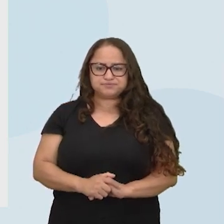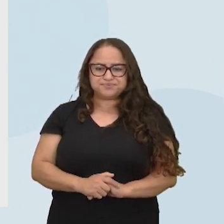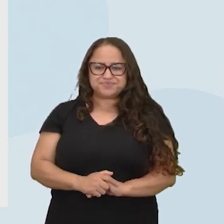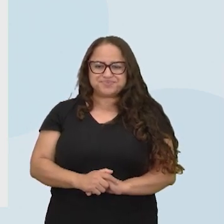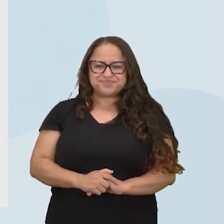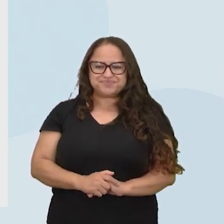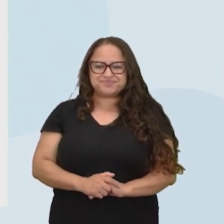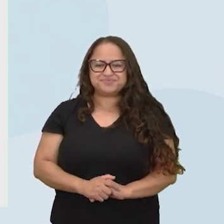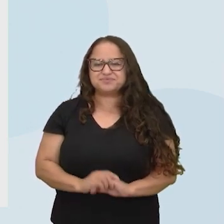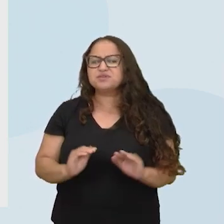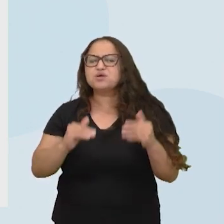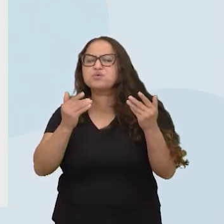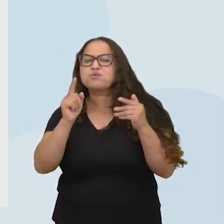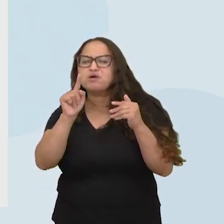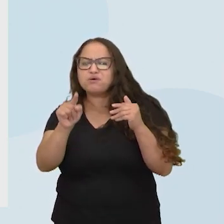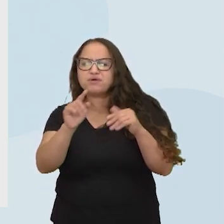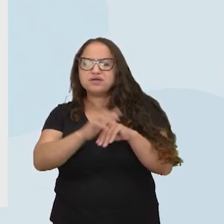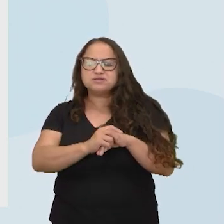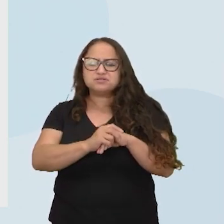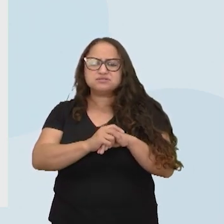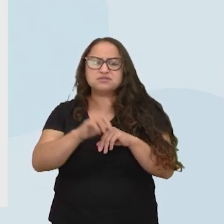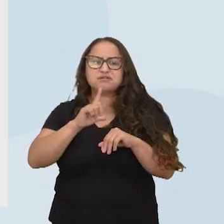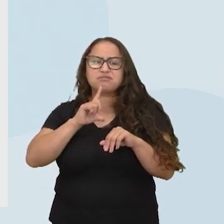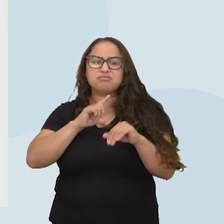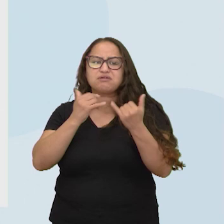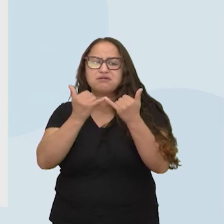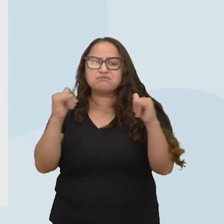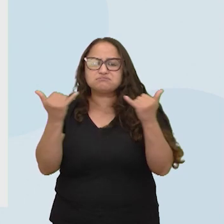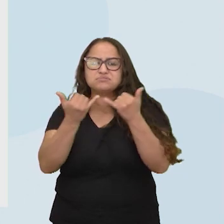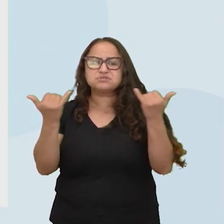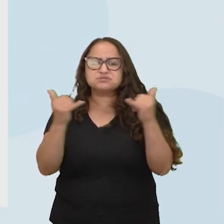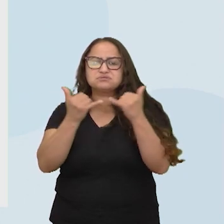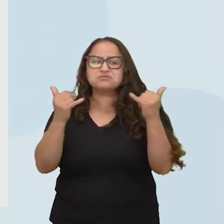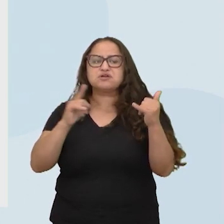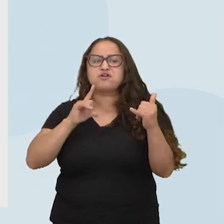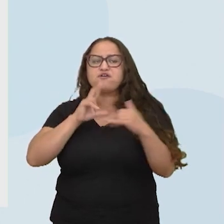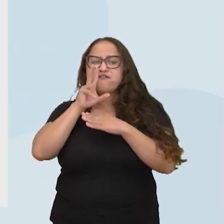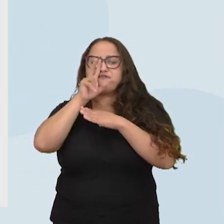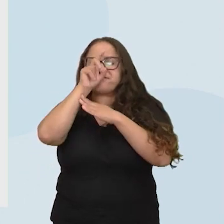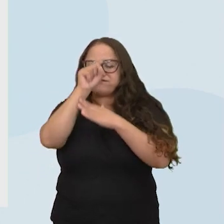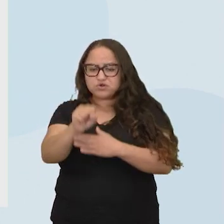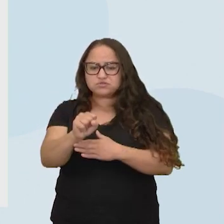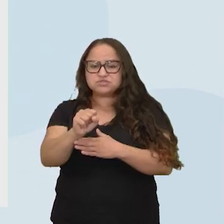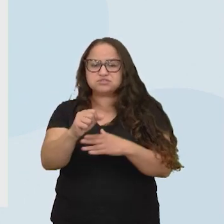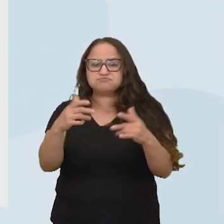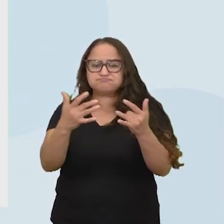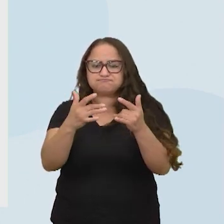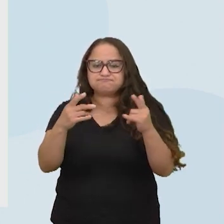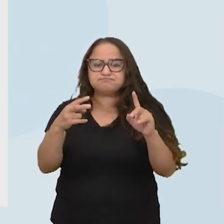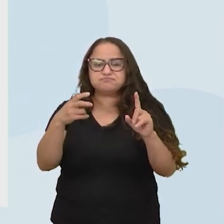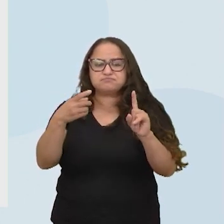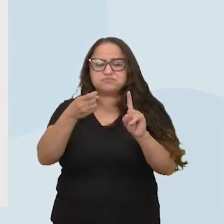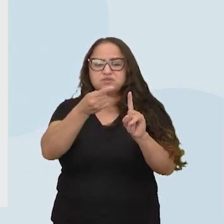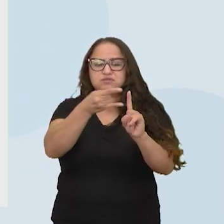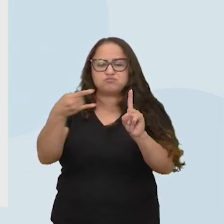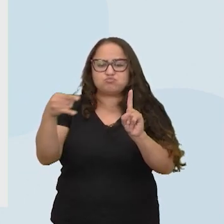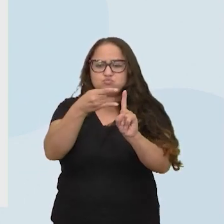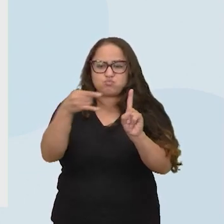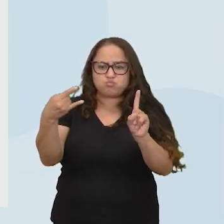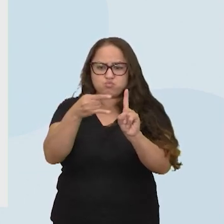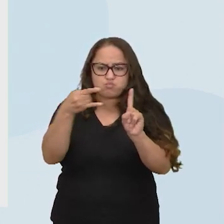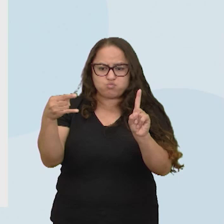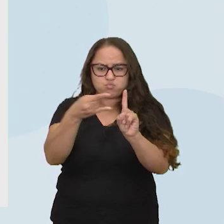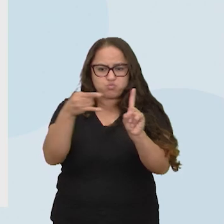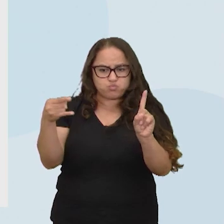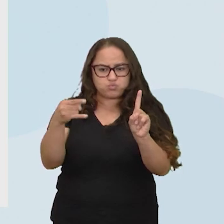Beleza? Quais são essas interações? As interações é enviada pela quê? Pela força eletromagnética, ó, tem a